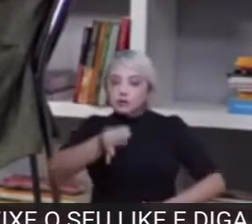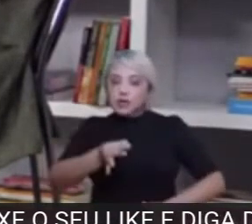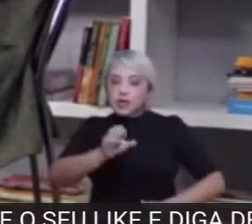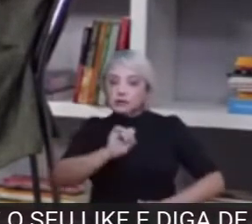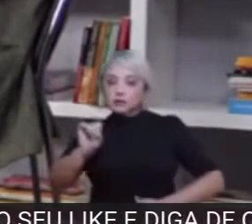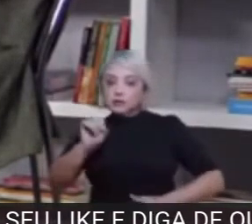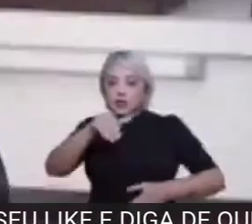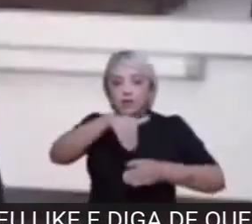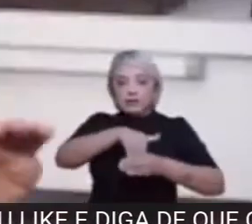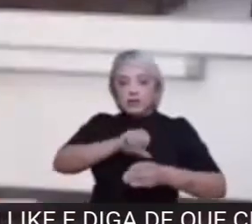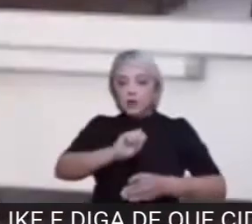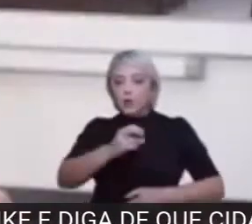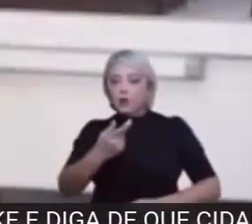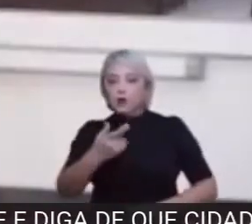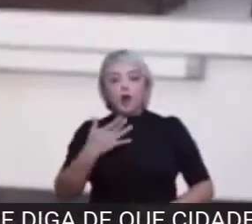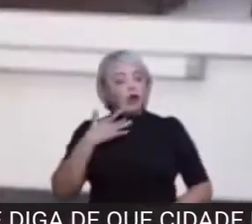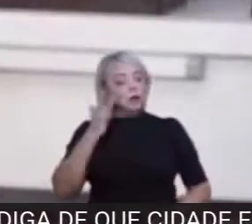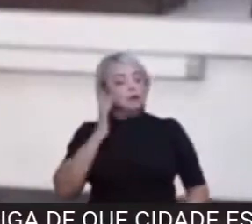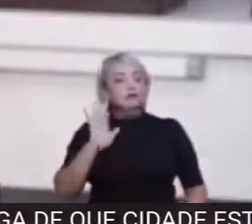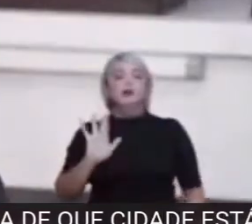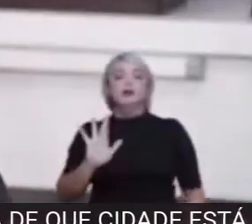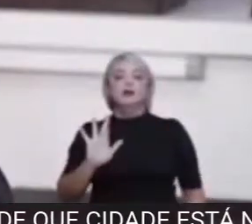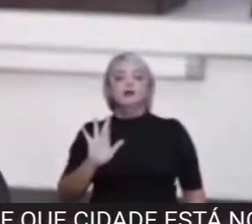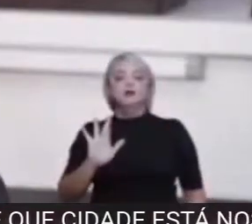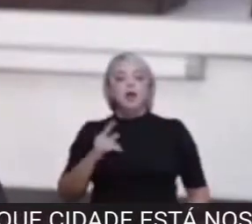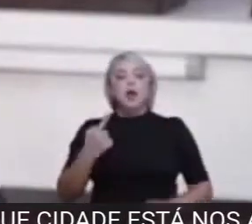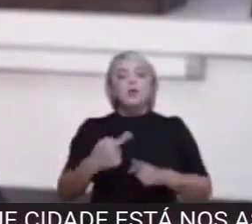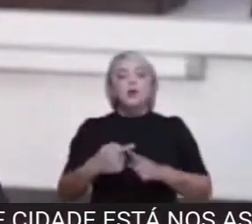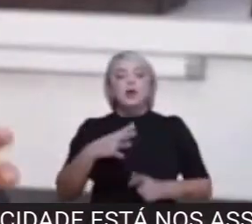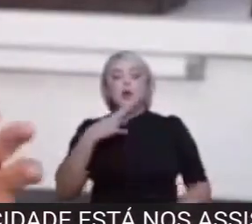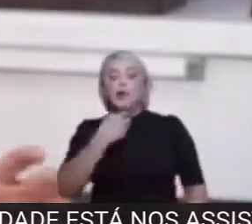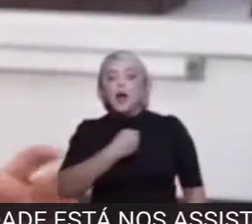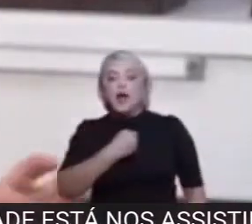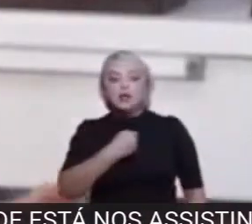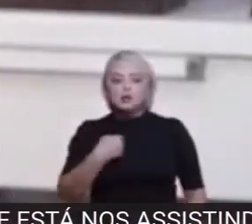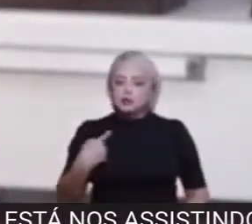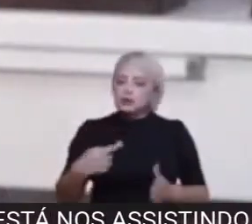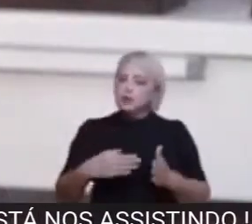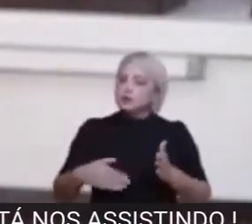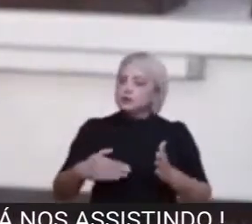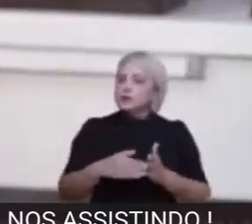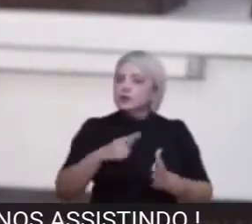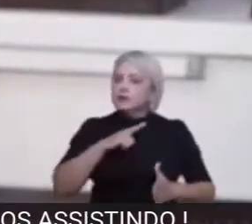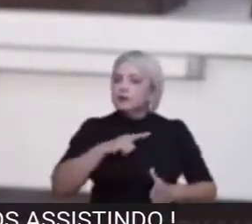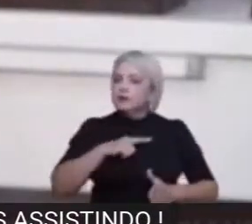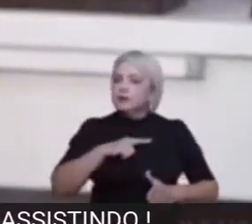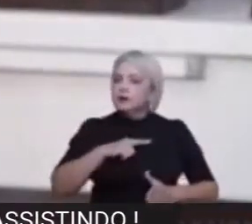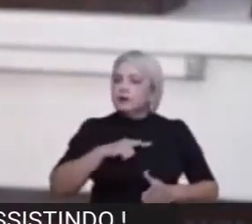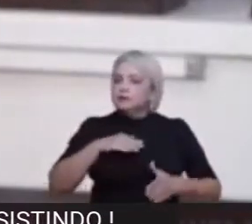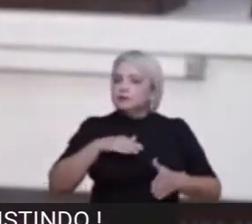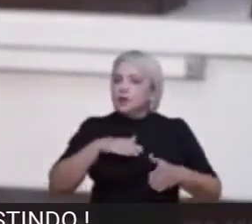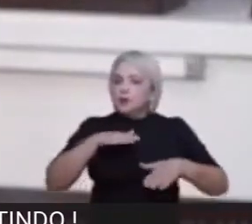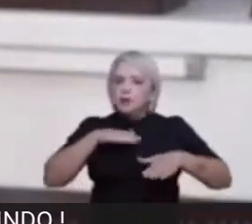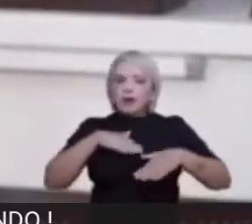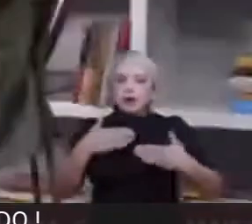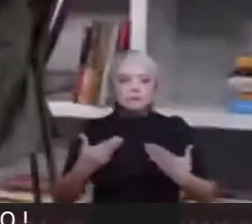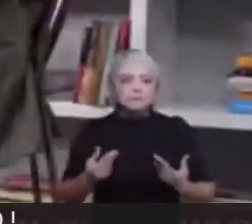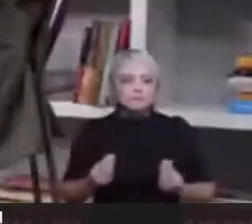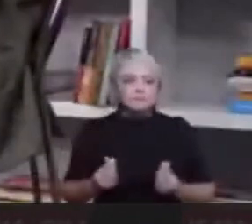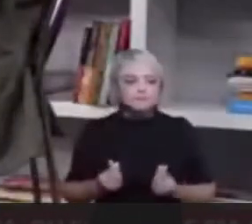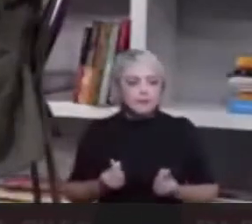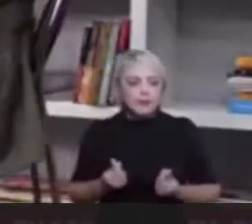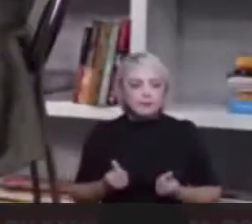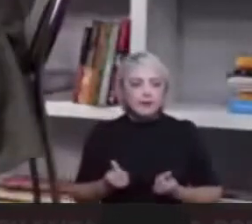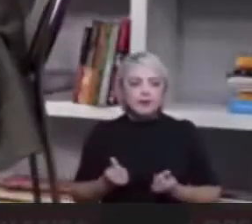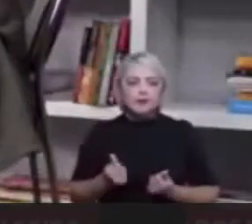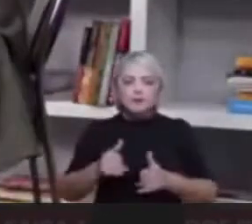Ainda não decidi. Não decidi porque eu acho que nós temos que fazer uma campanha primeiro para conseguir... Fala a verdade, presidente. Vacinação. Fala a verdade, não. Presidente.